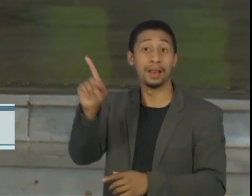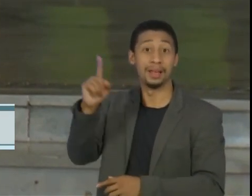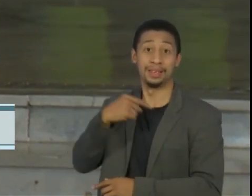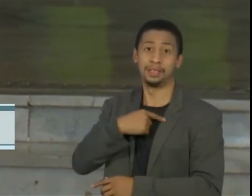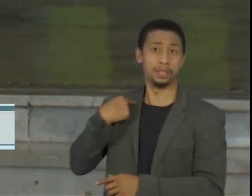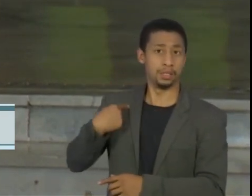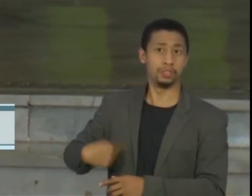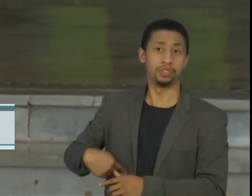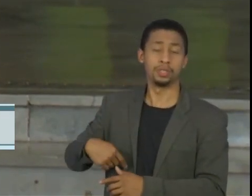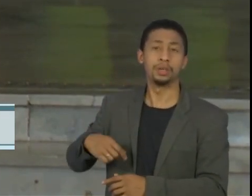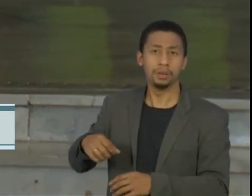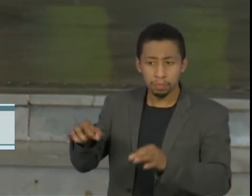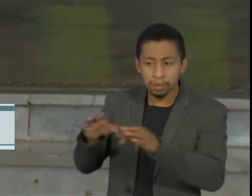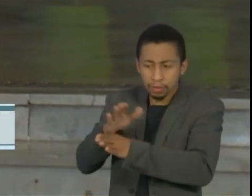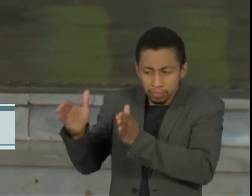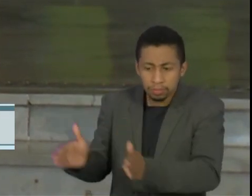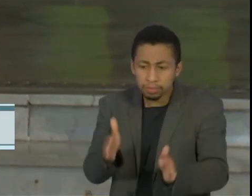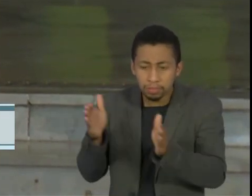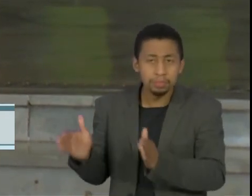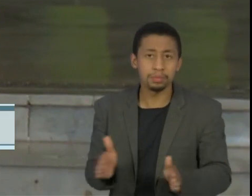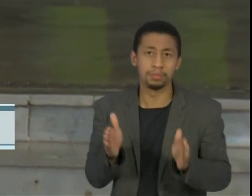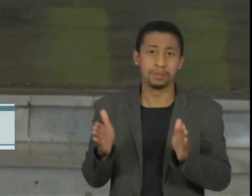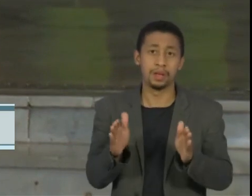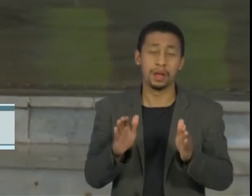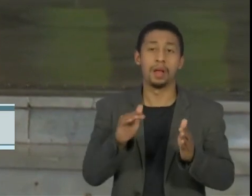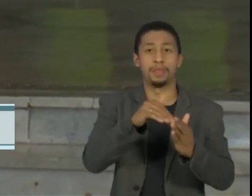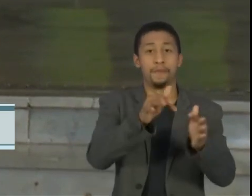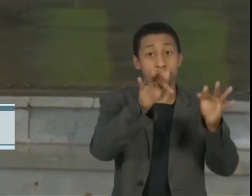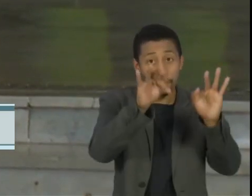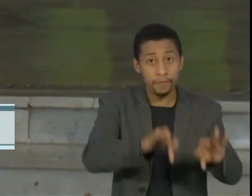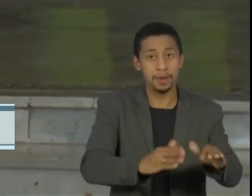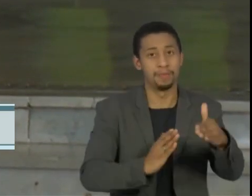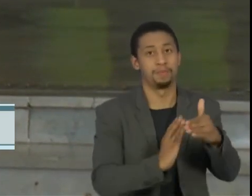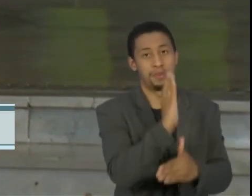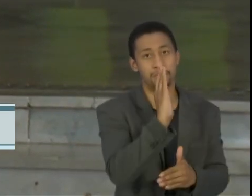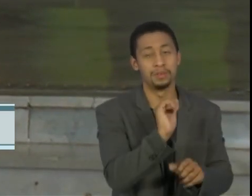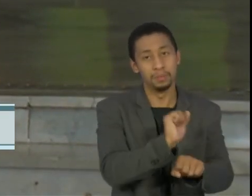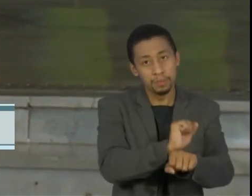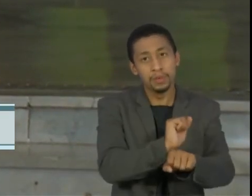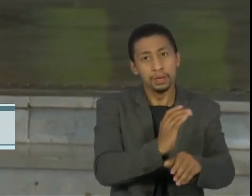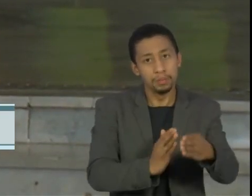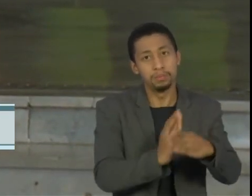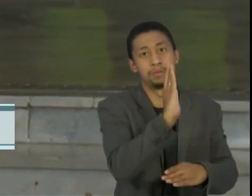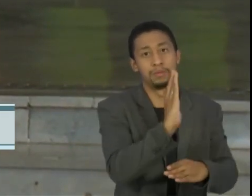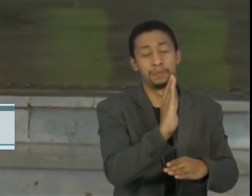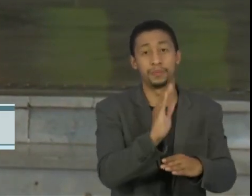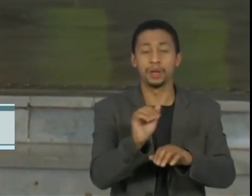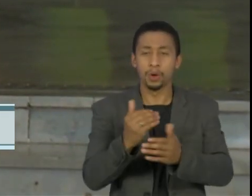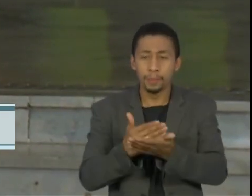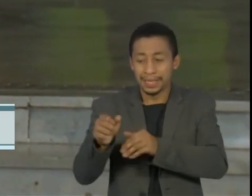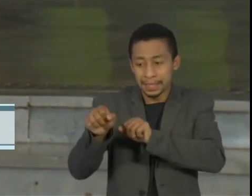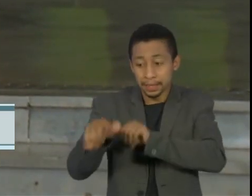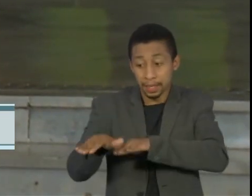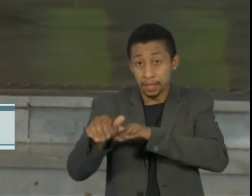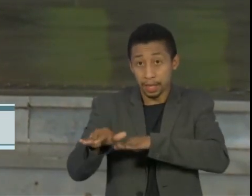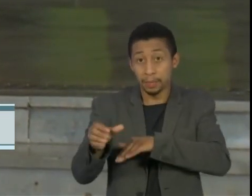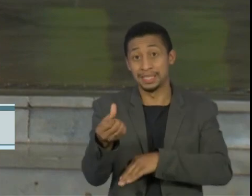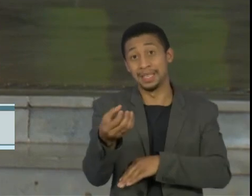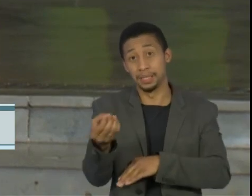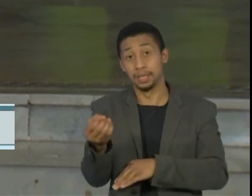vacina enquanto não tiver aí a fase final de aprovação, mas já está lá disponível a partir de setembro, 60 milhões de